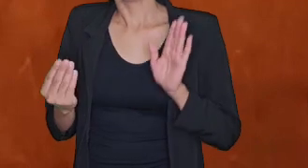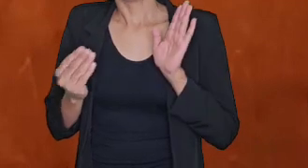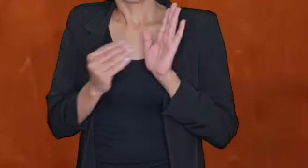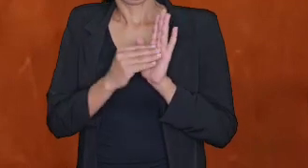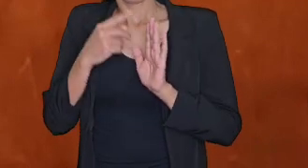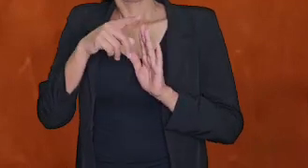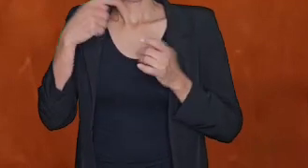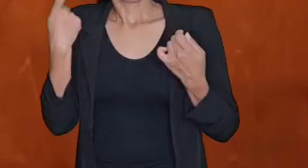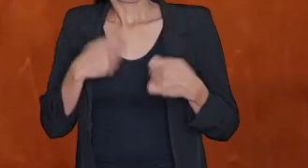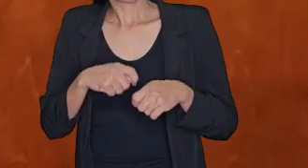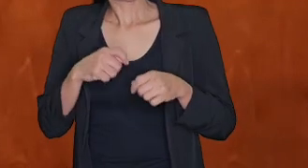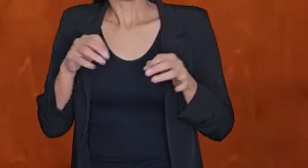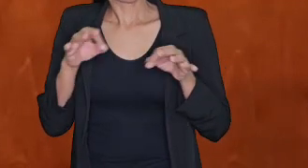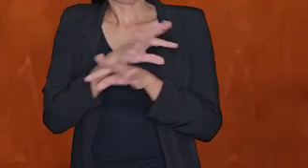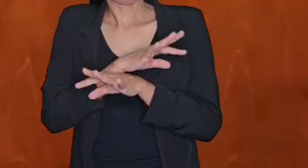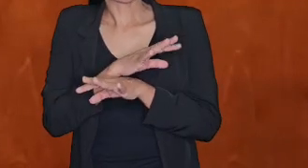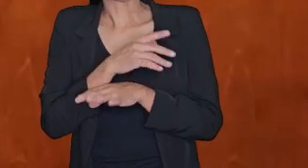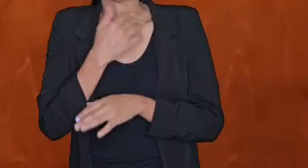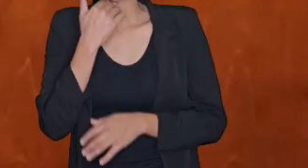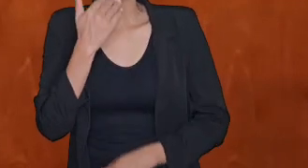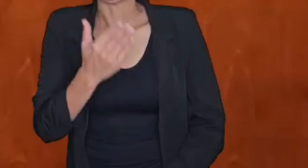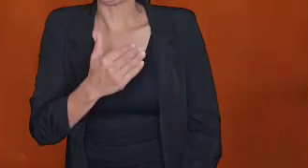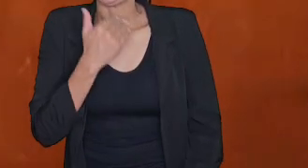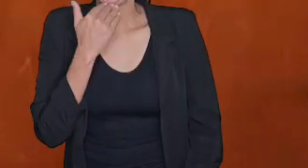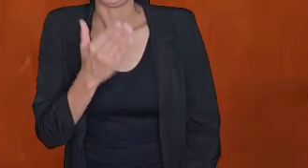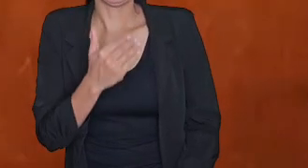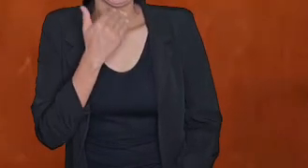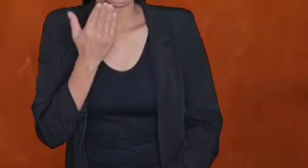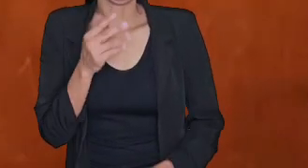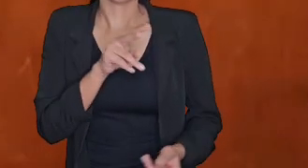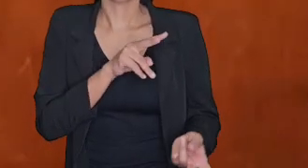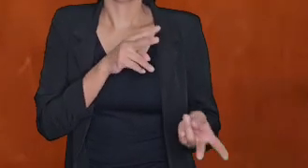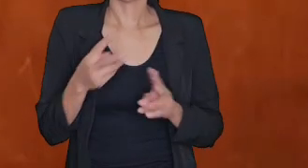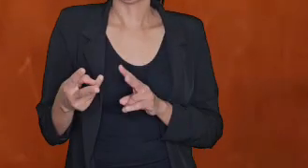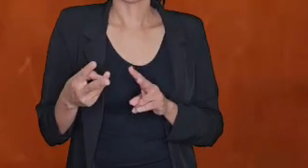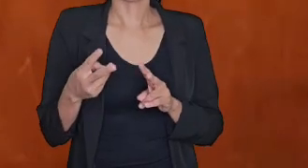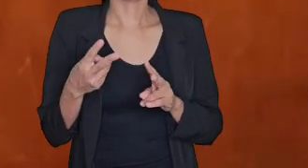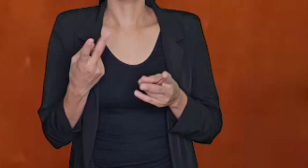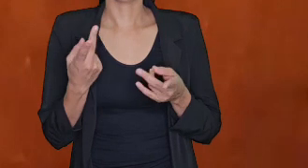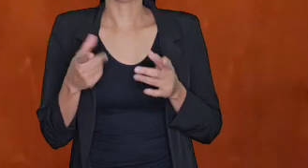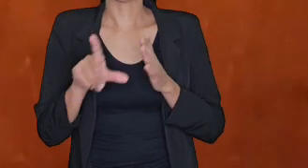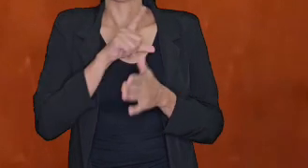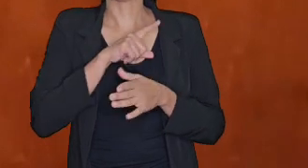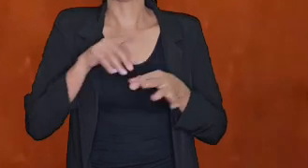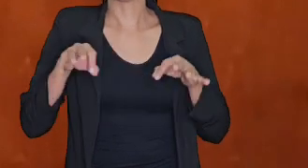um projeto interessante, ele tem que estar maduro, não adianta